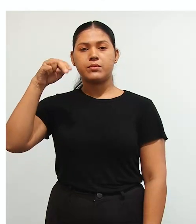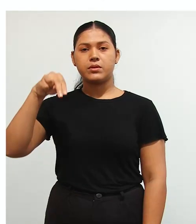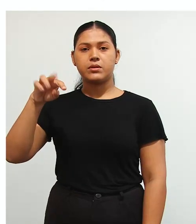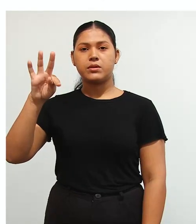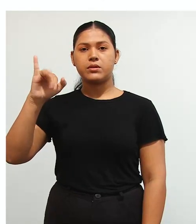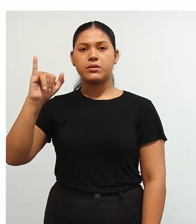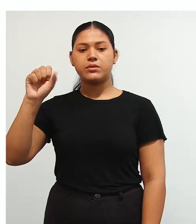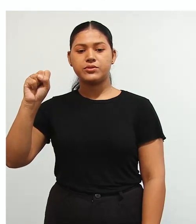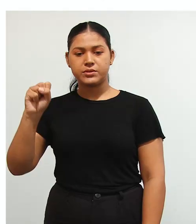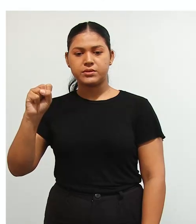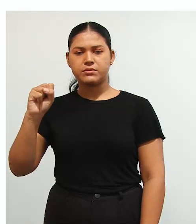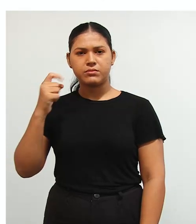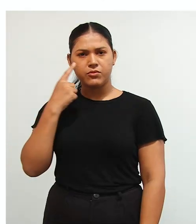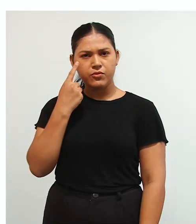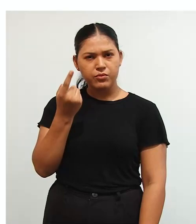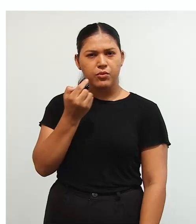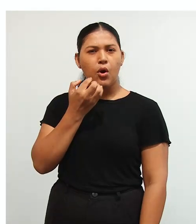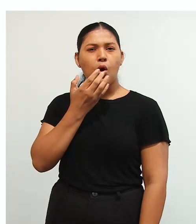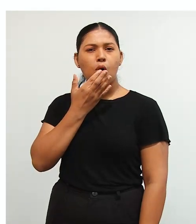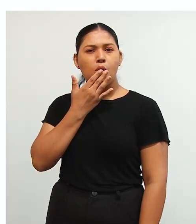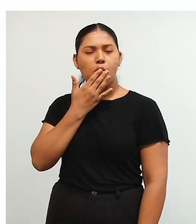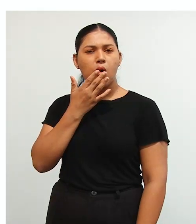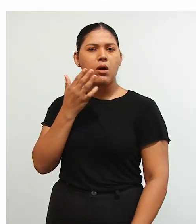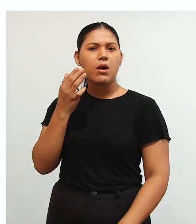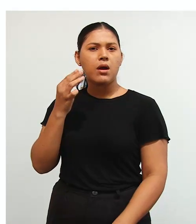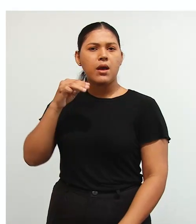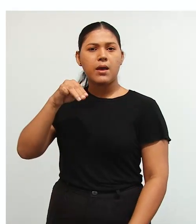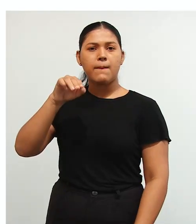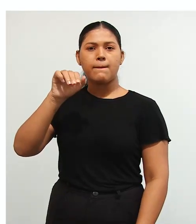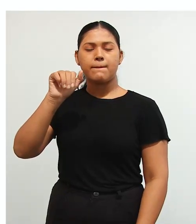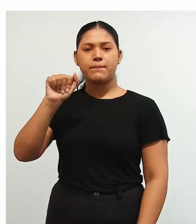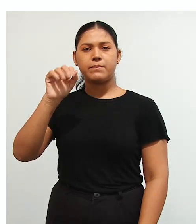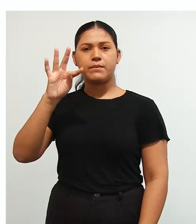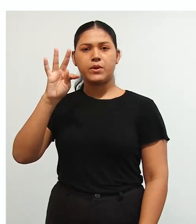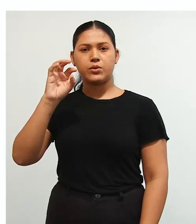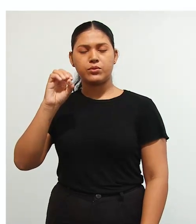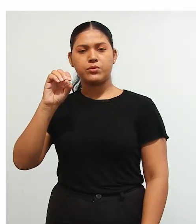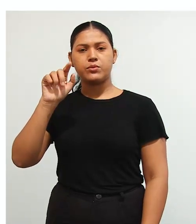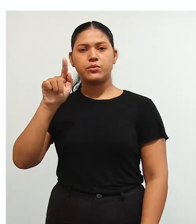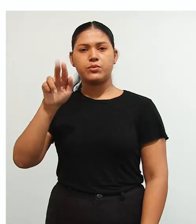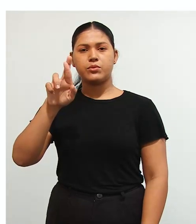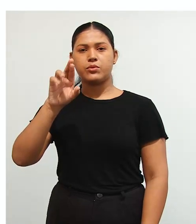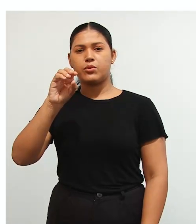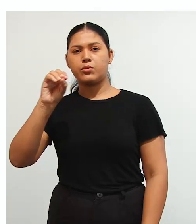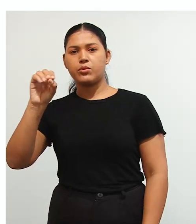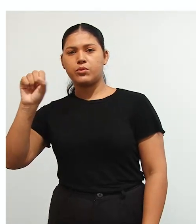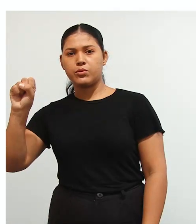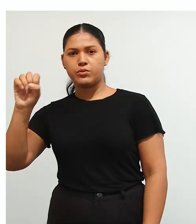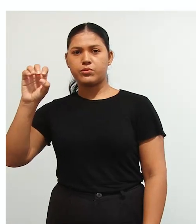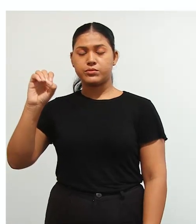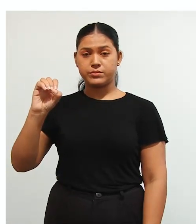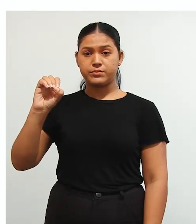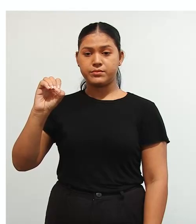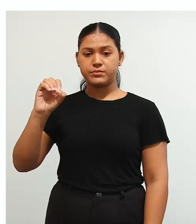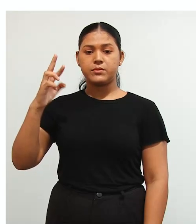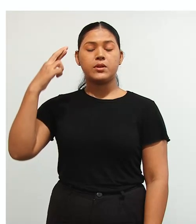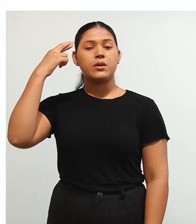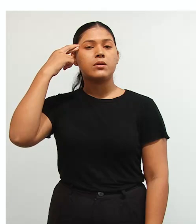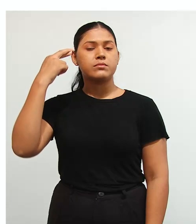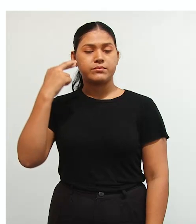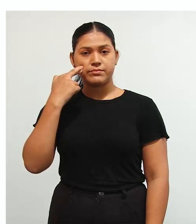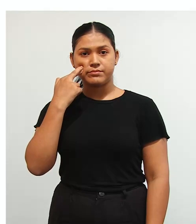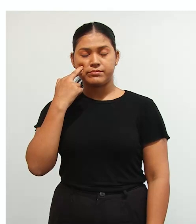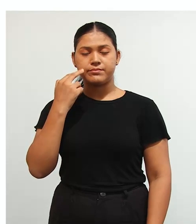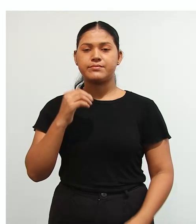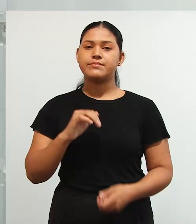Rondônia, que é a possibilidade de nós desenvolvermos atividades conjuntas entre essas duas instituições de